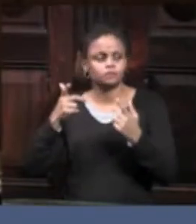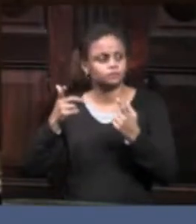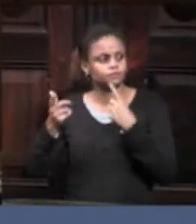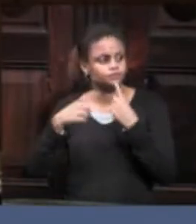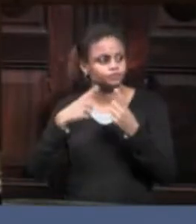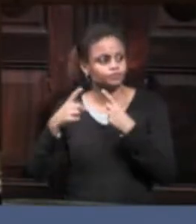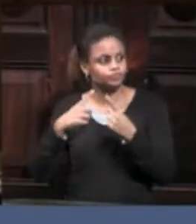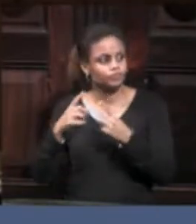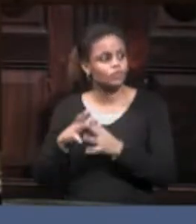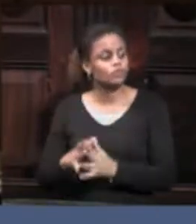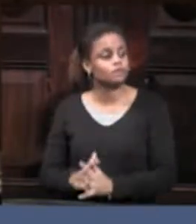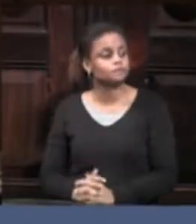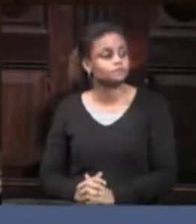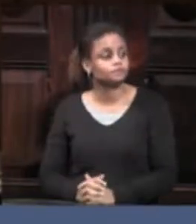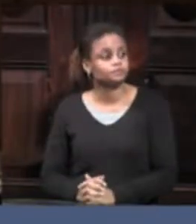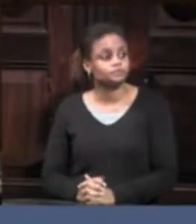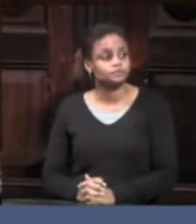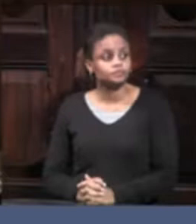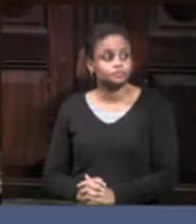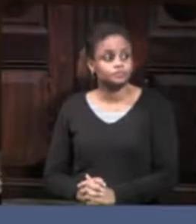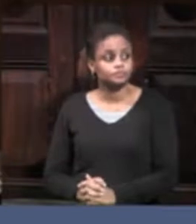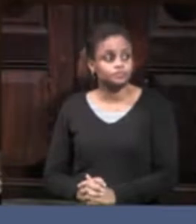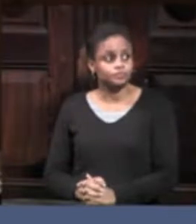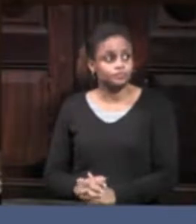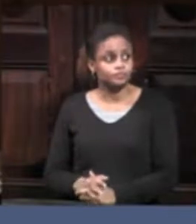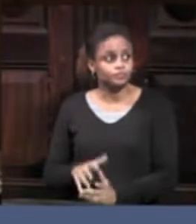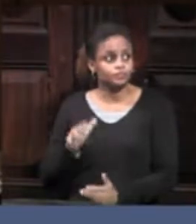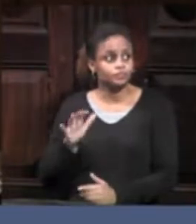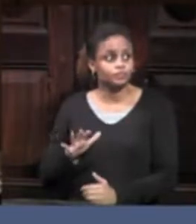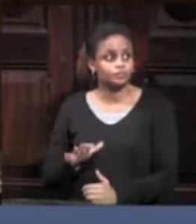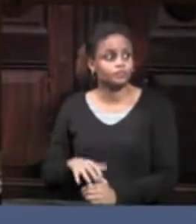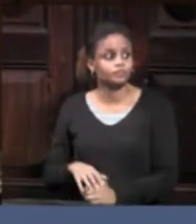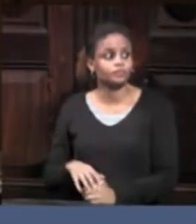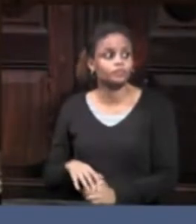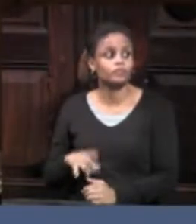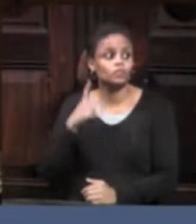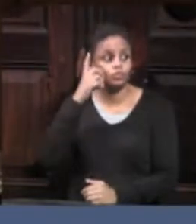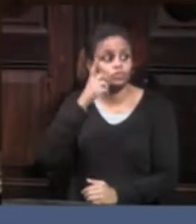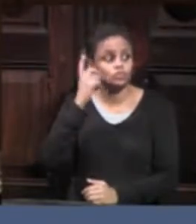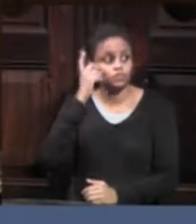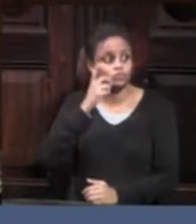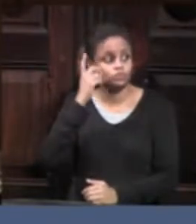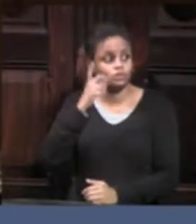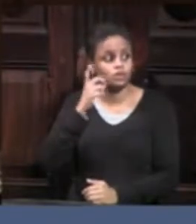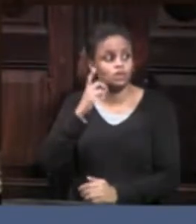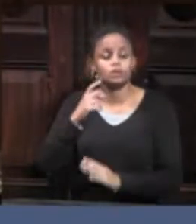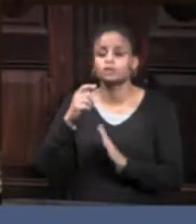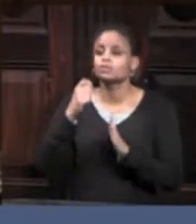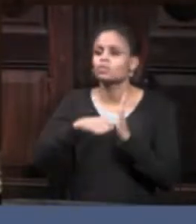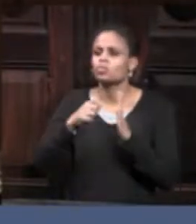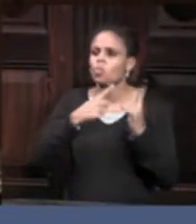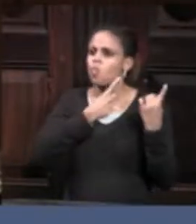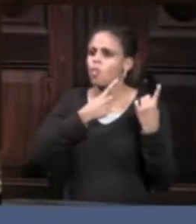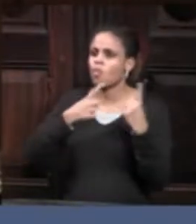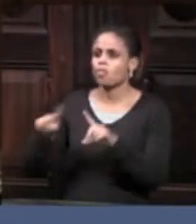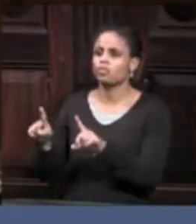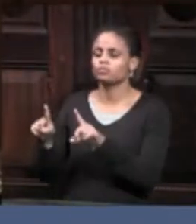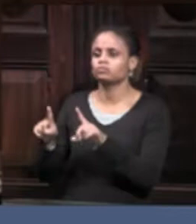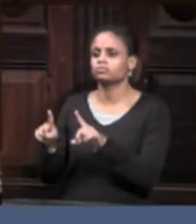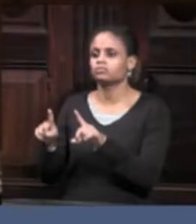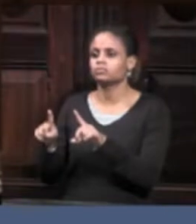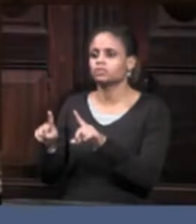isso, mas, em sua maioria, os deputados assinaram uma moção de repúdio à